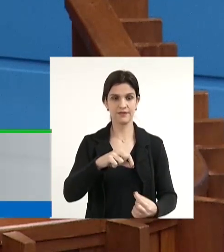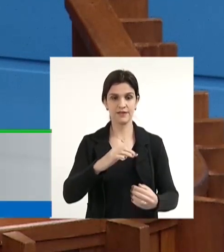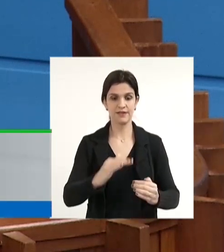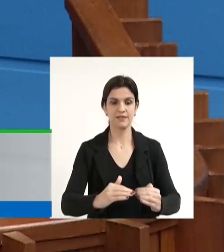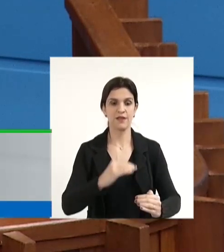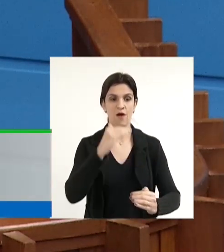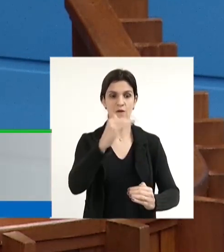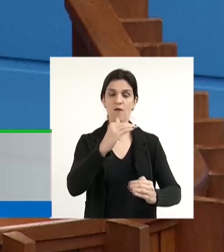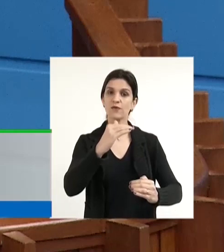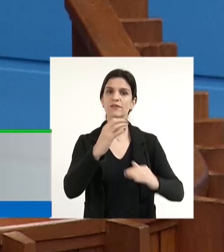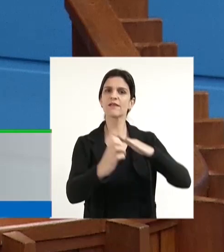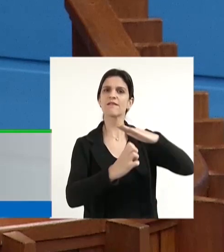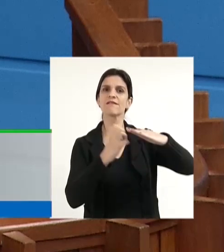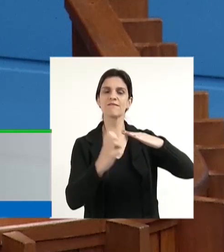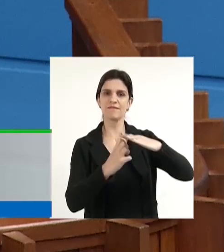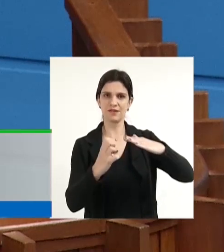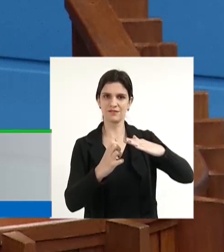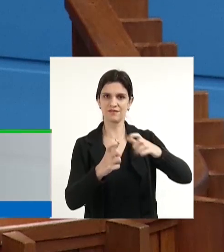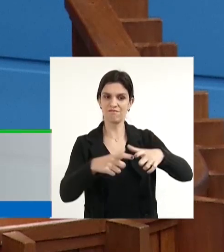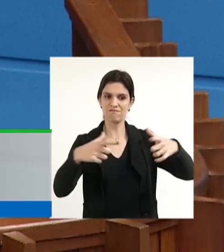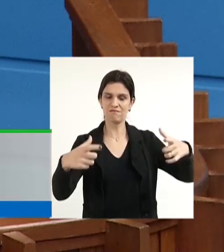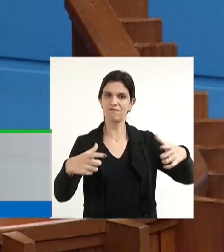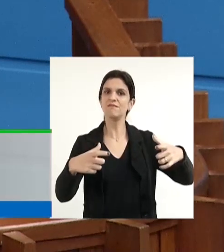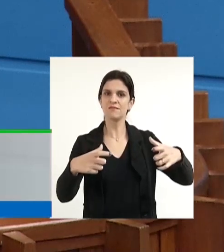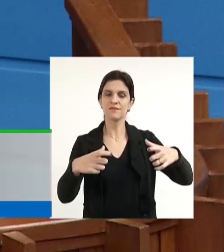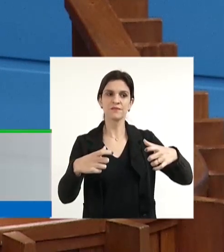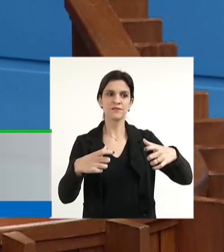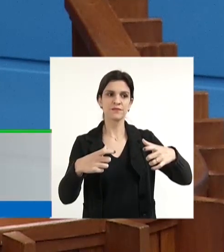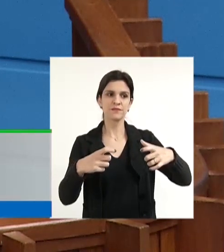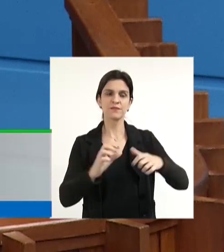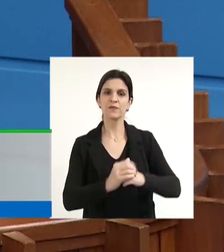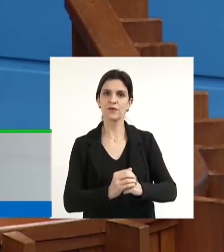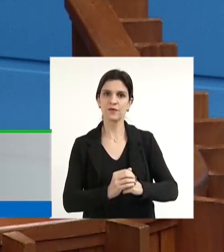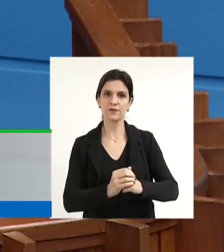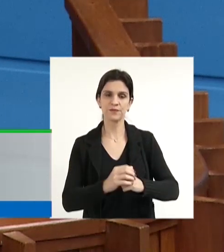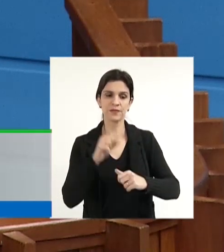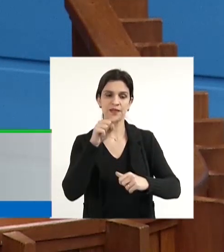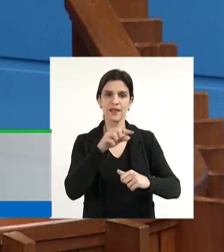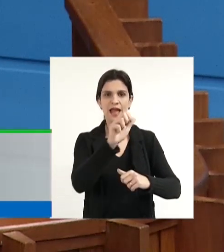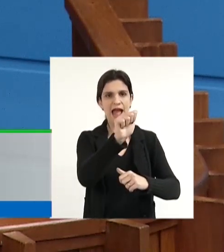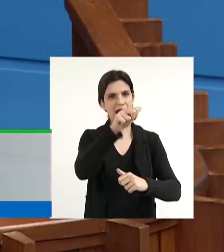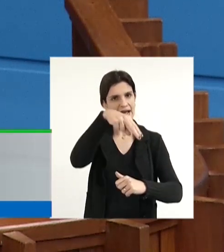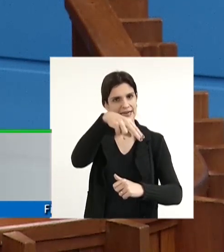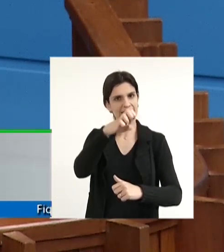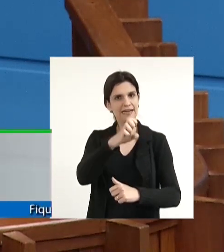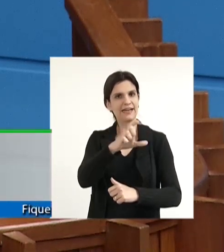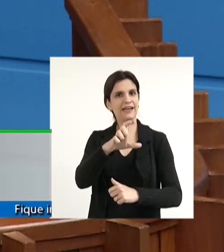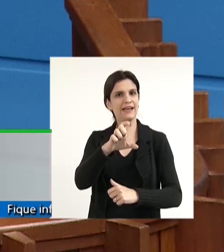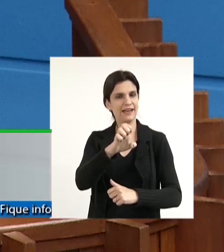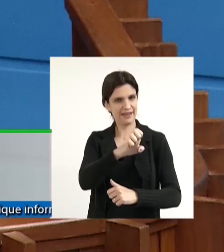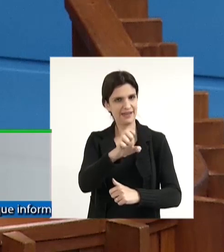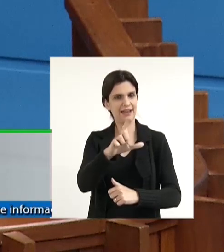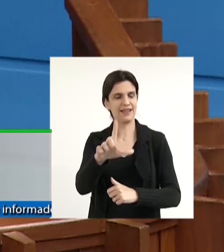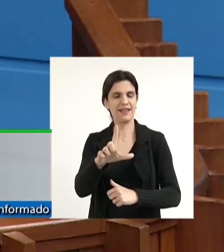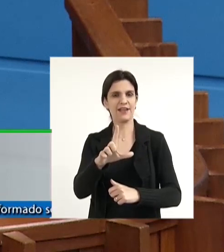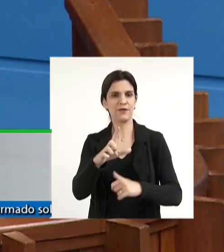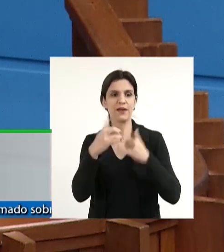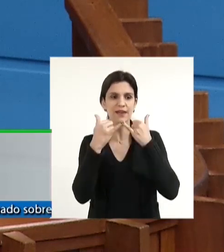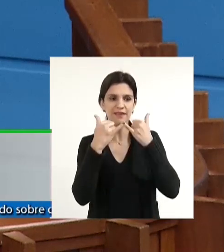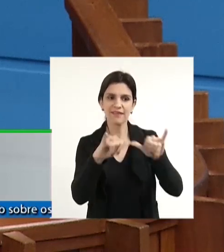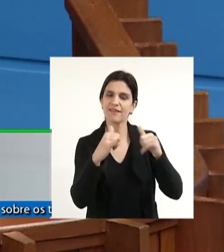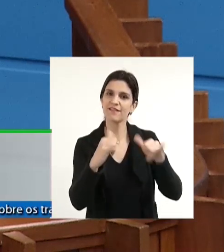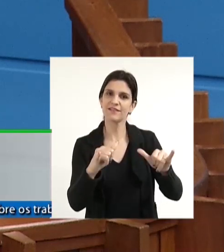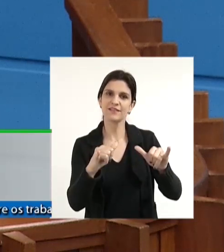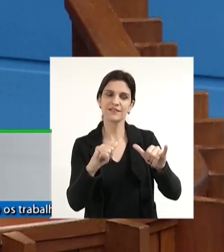setor. Ela é que pode dizer se está correto ou se não está. Ela é que pode fazer isso. No entanto, foi